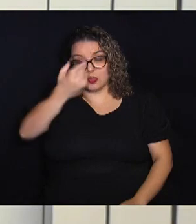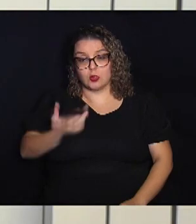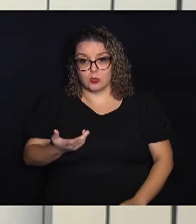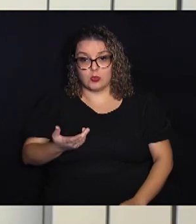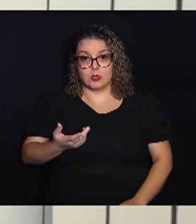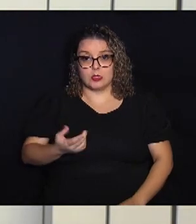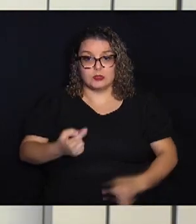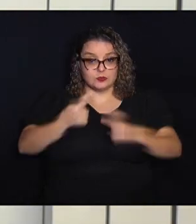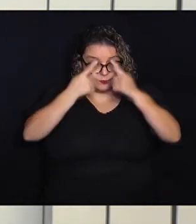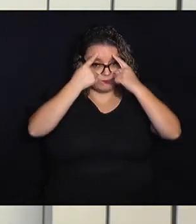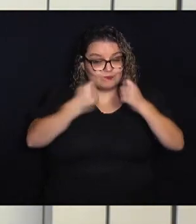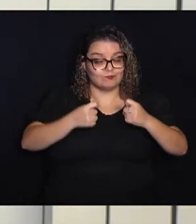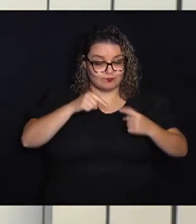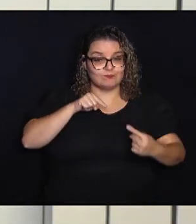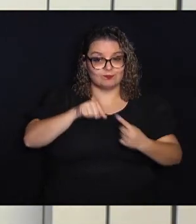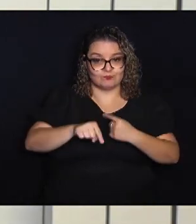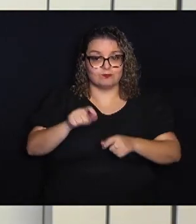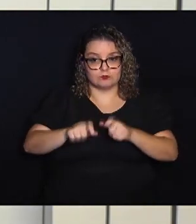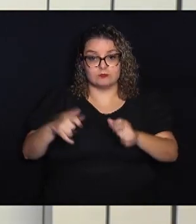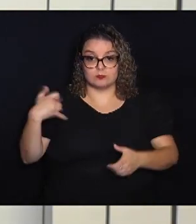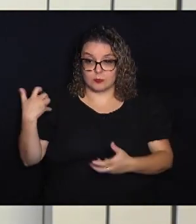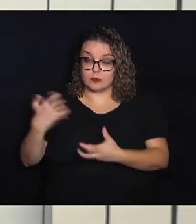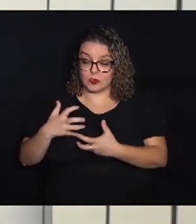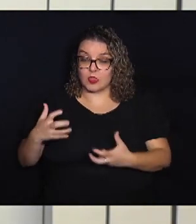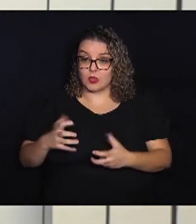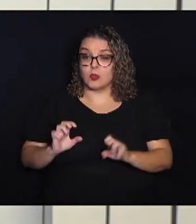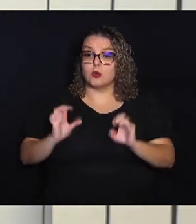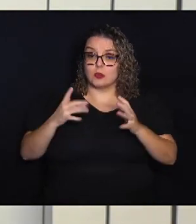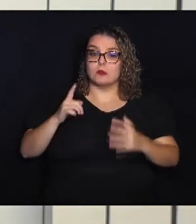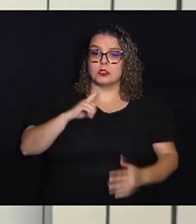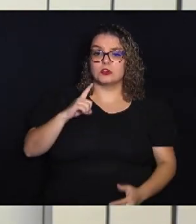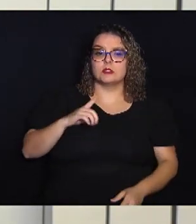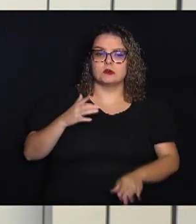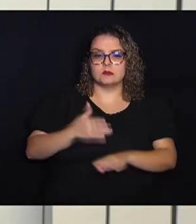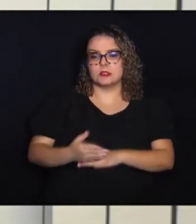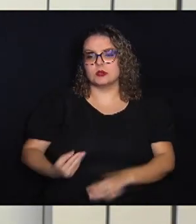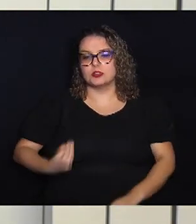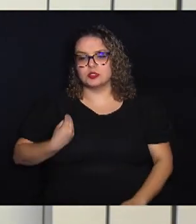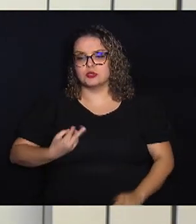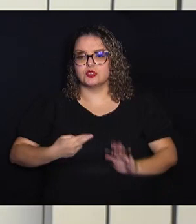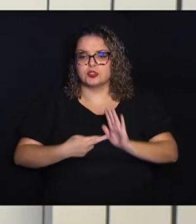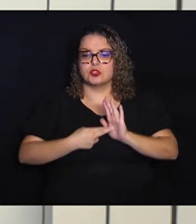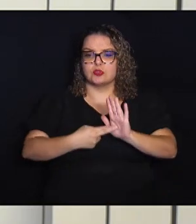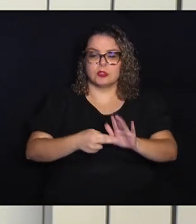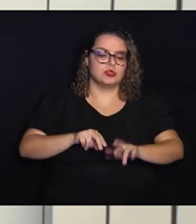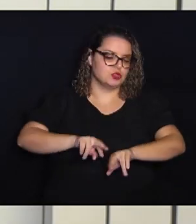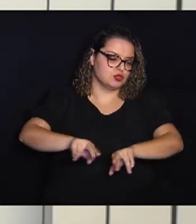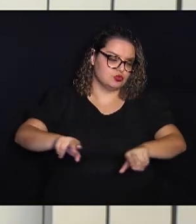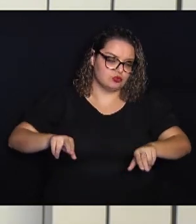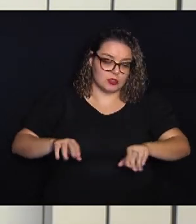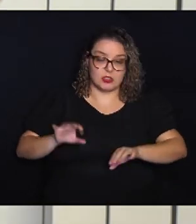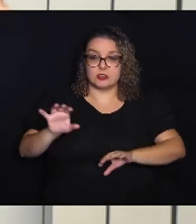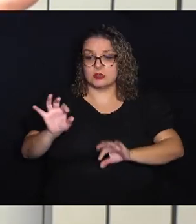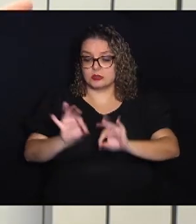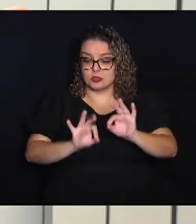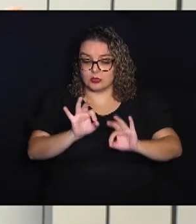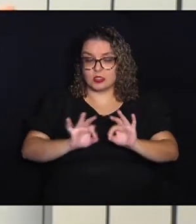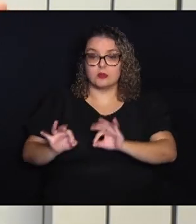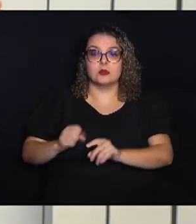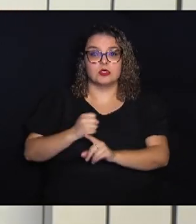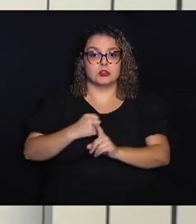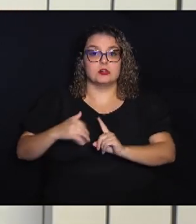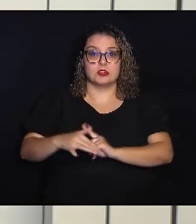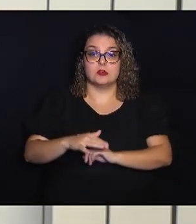a violência contra a pessoa idosa. O evento contou com a presença de representantes de várias organizações da